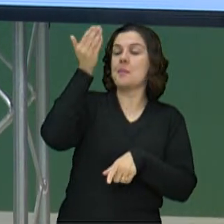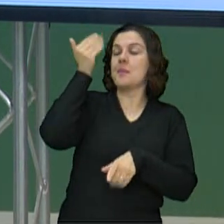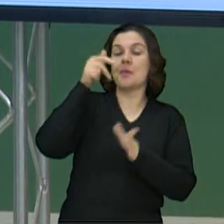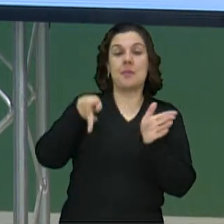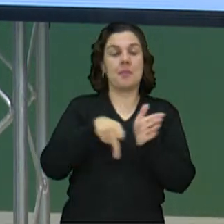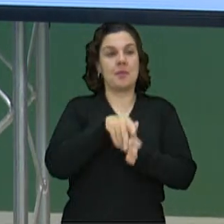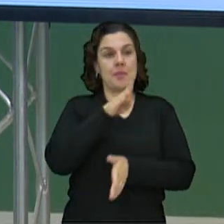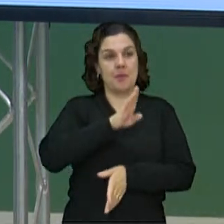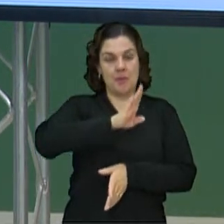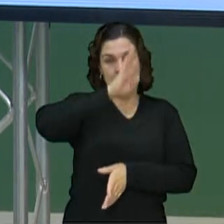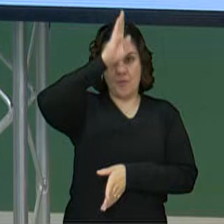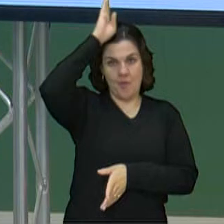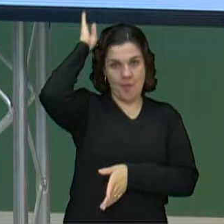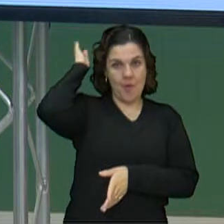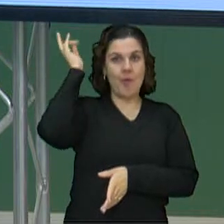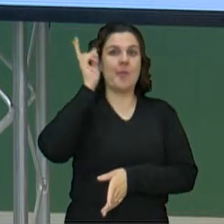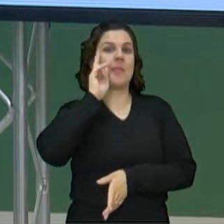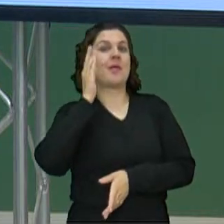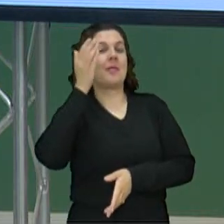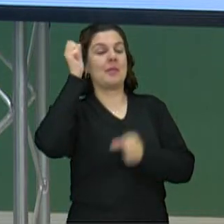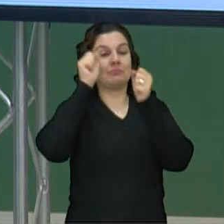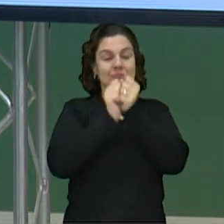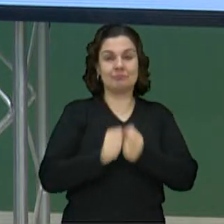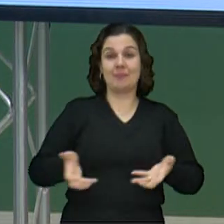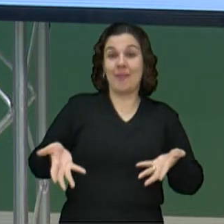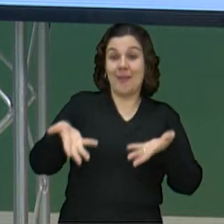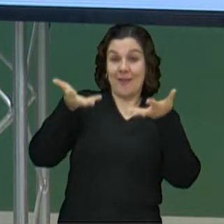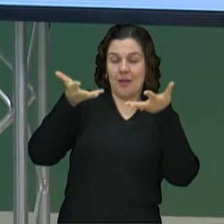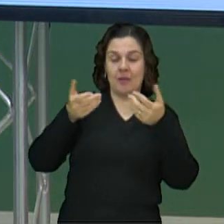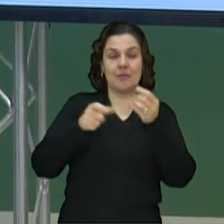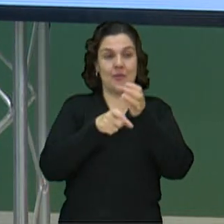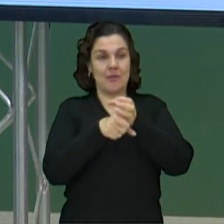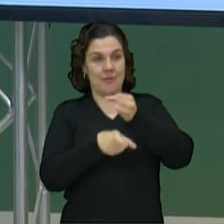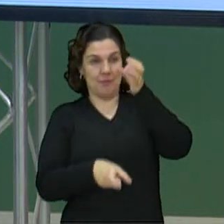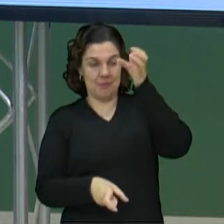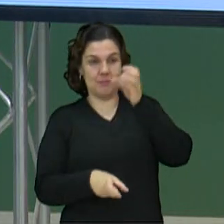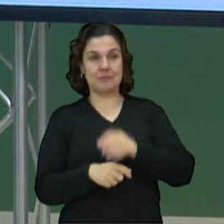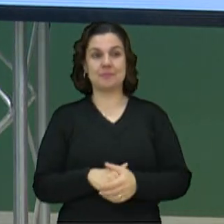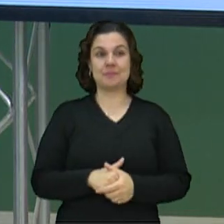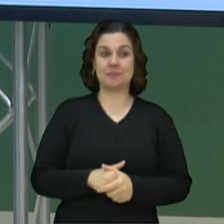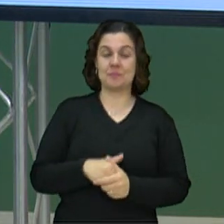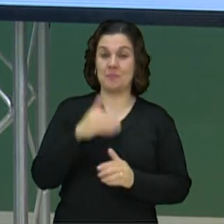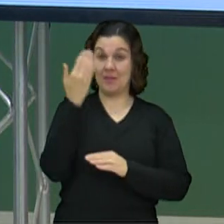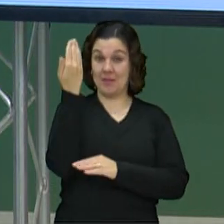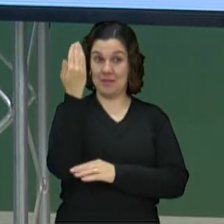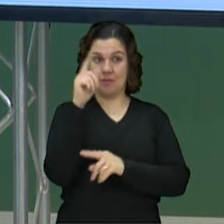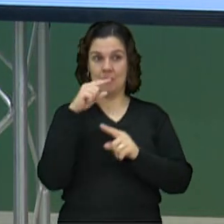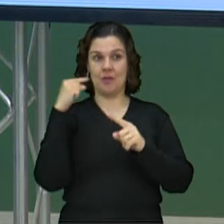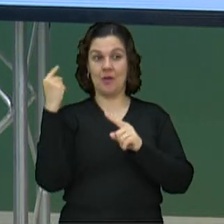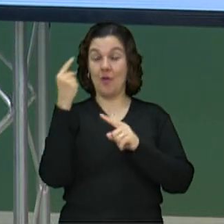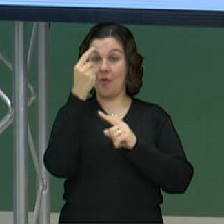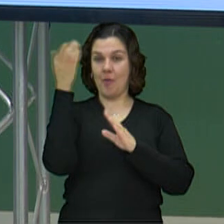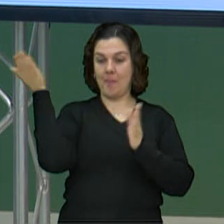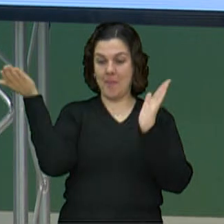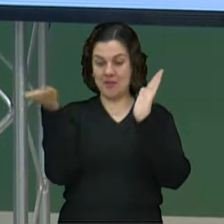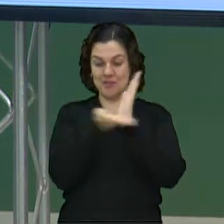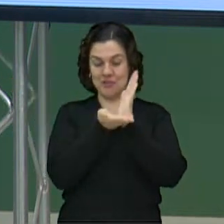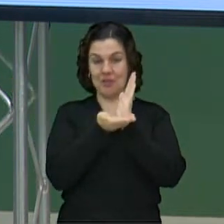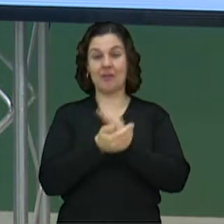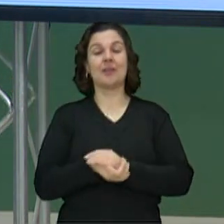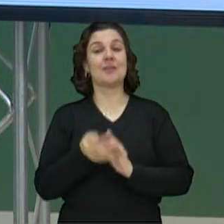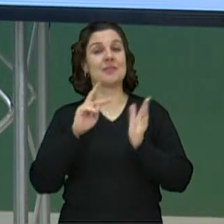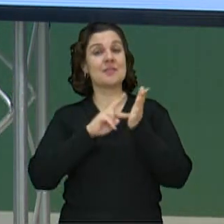Romano. Lembra resgatar as glórias do Império Romano? O fatio, que é esse conjunto de varas com um machado do